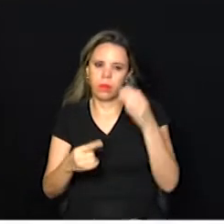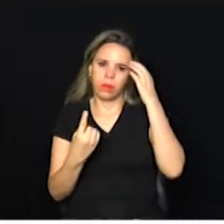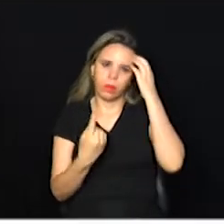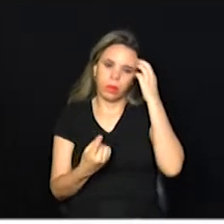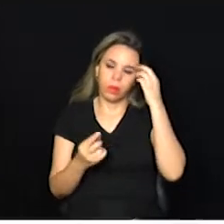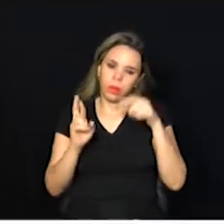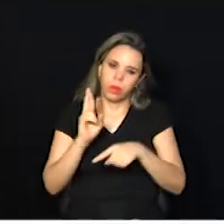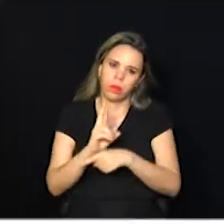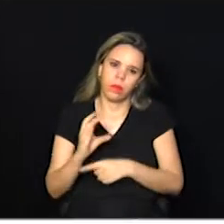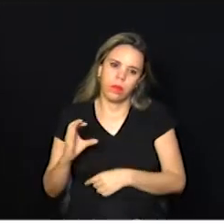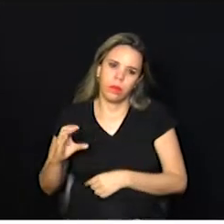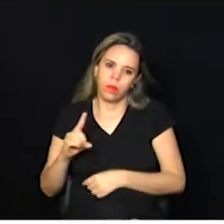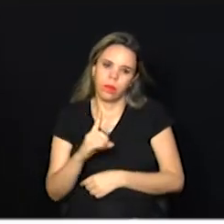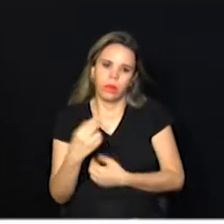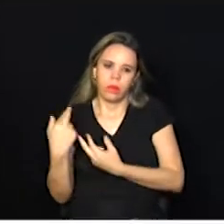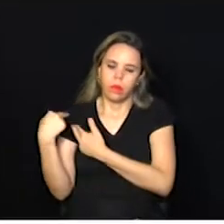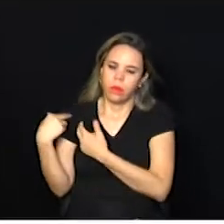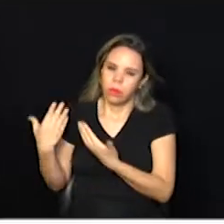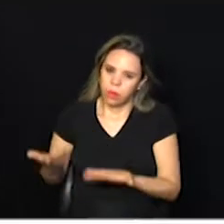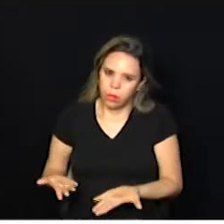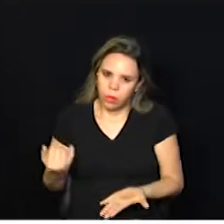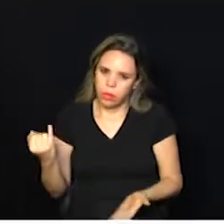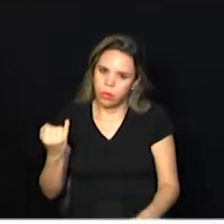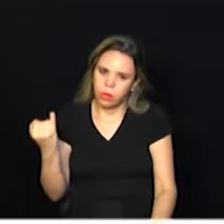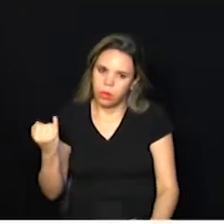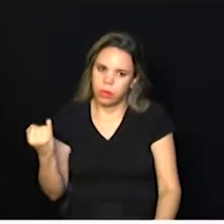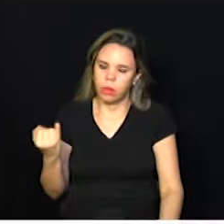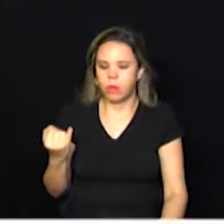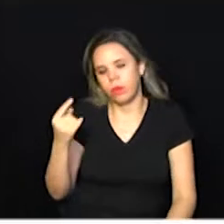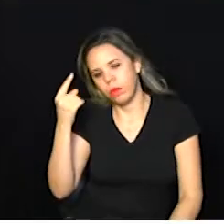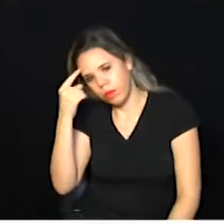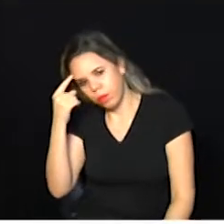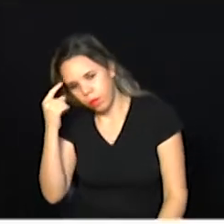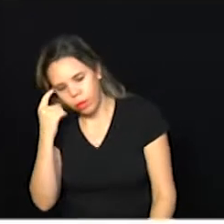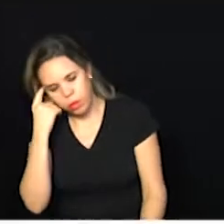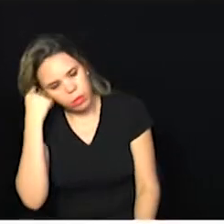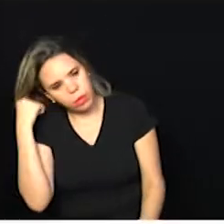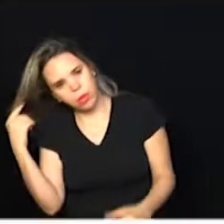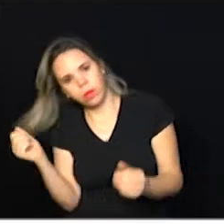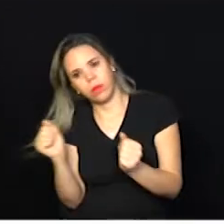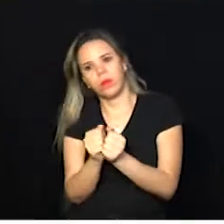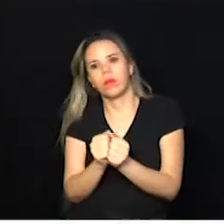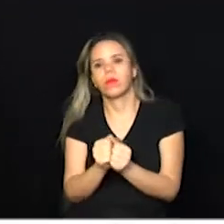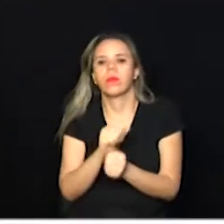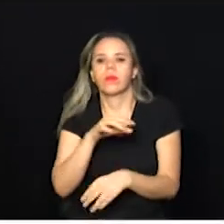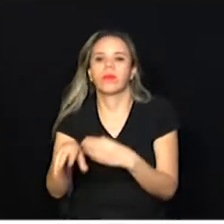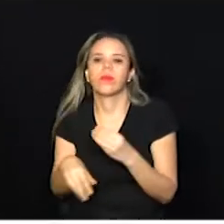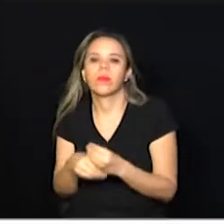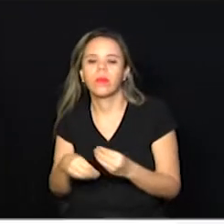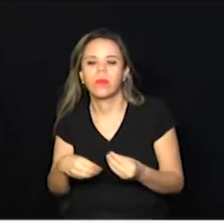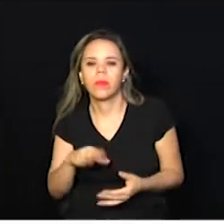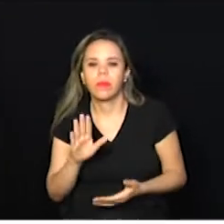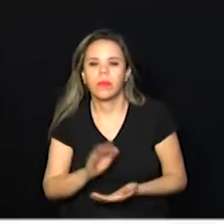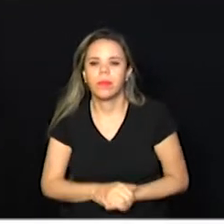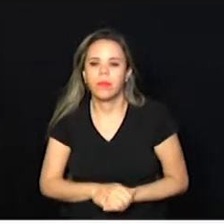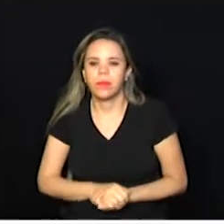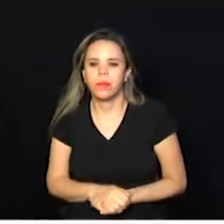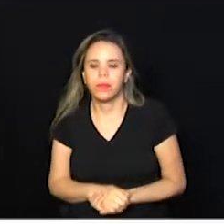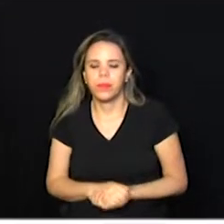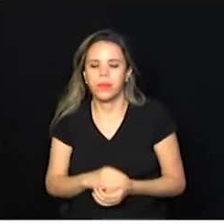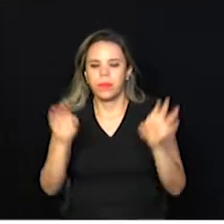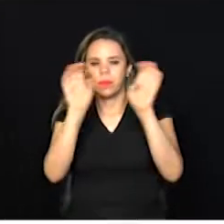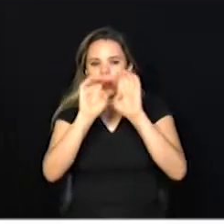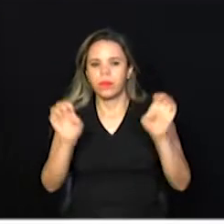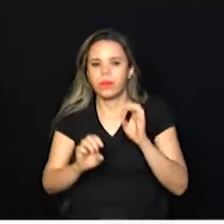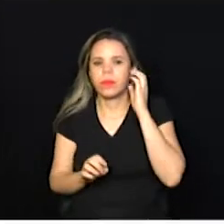representante na coordenadoria, então isso é de extrema importância, porque o pensar junto, a gente sempre agrega mais. Né? A estruturação